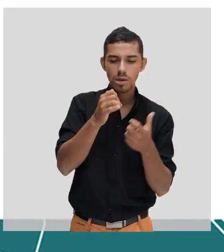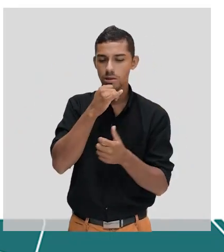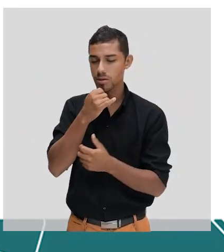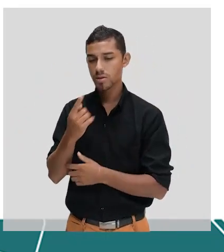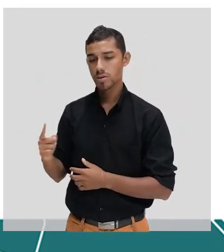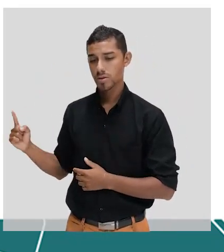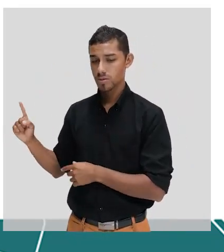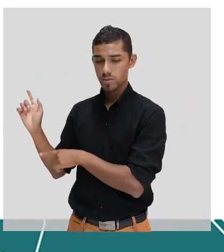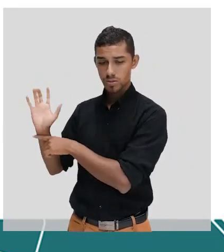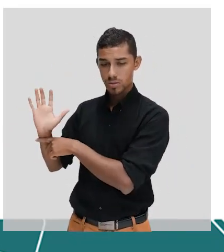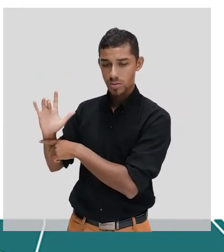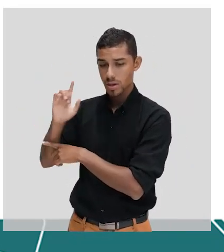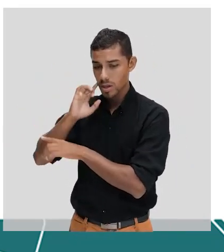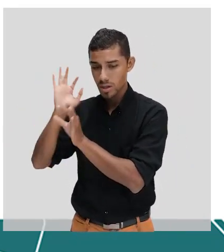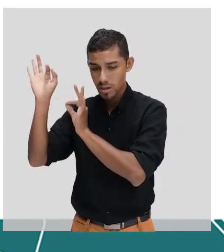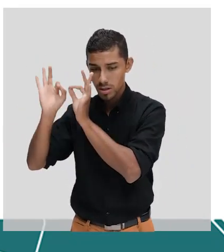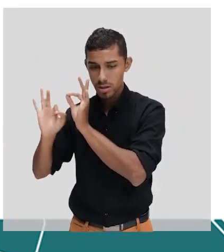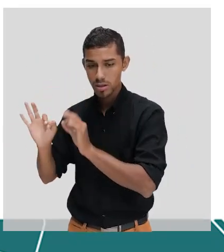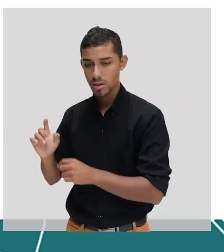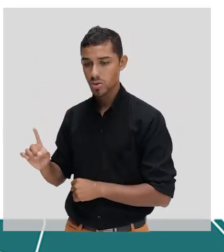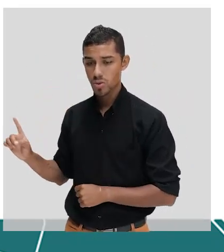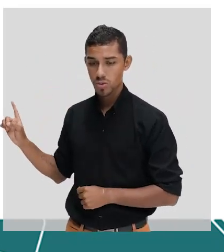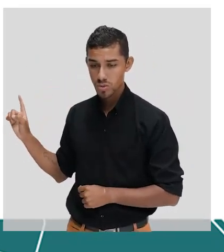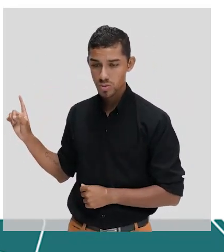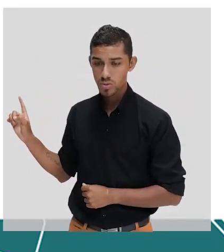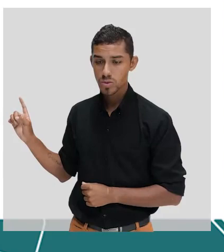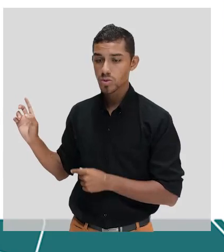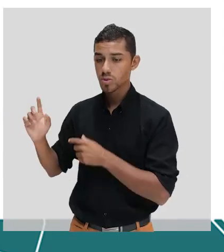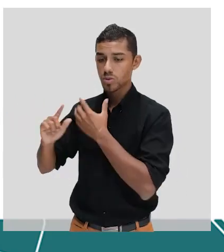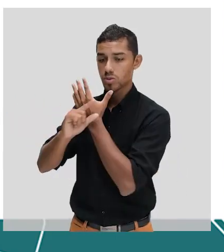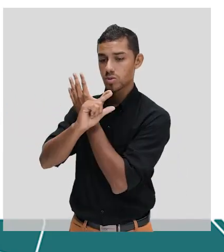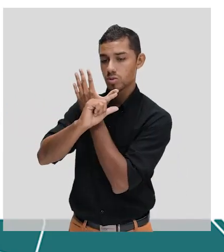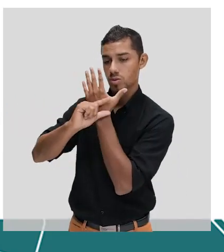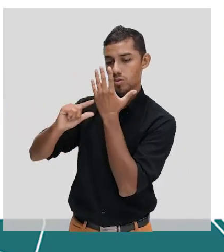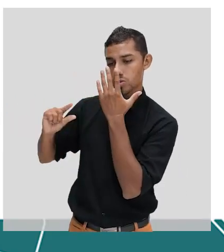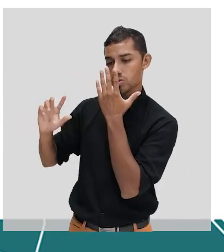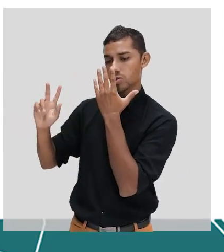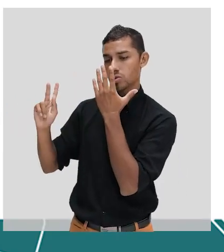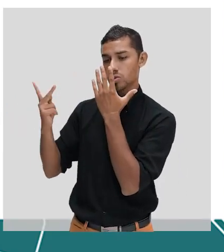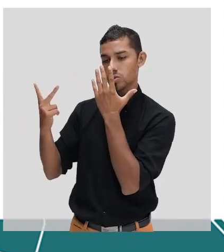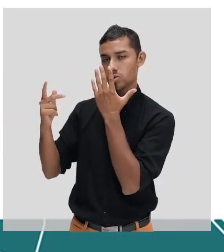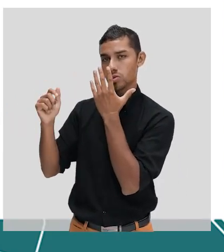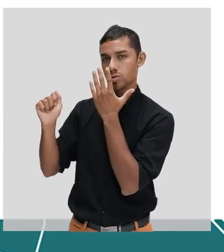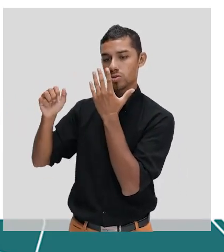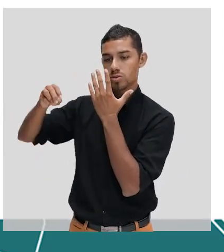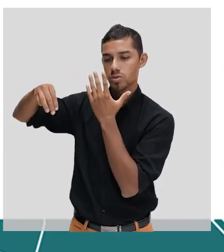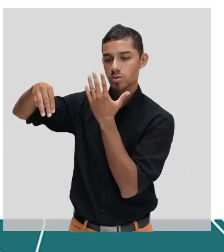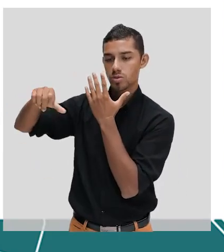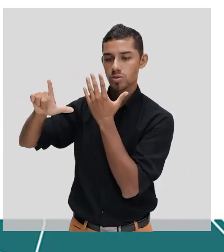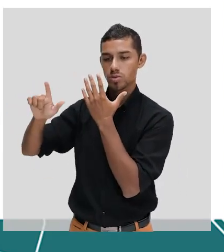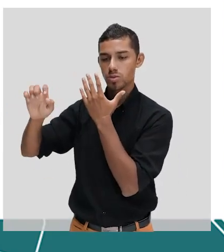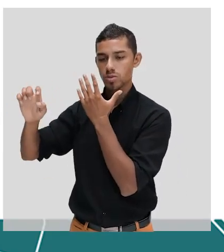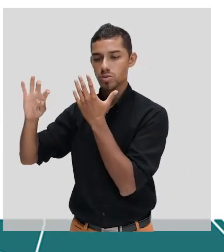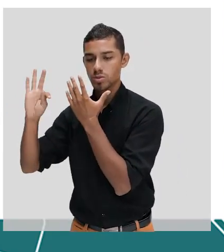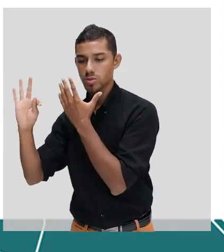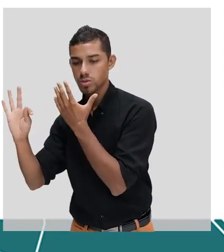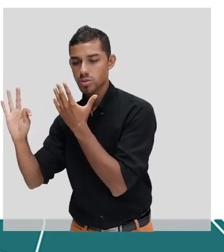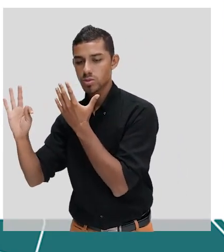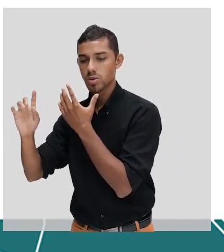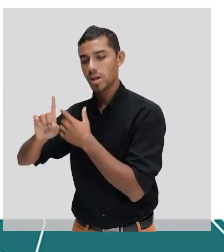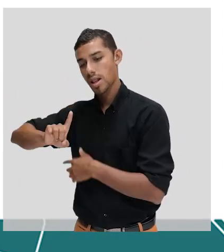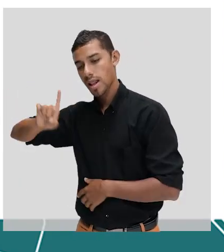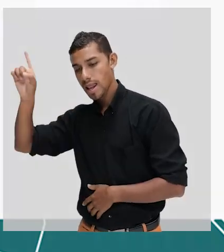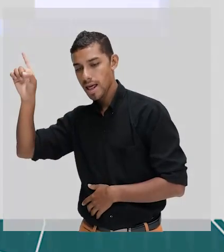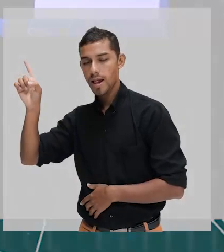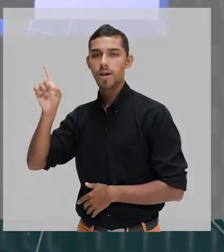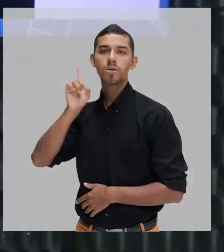cena aqui de uma montagem de Hamlet, de William Shakespeare, no Chicago Shakespeare Theatre, lá nos Estados